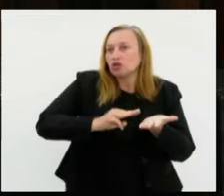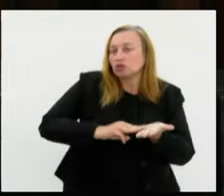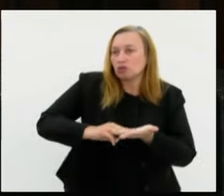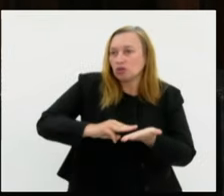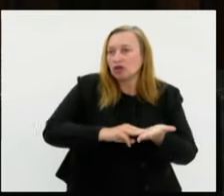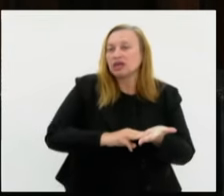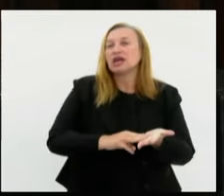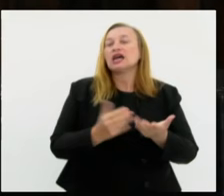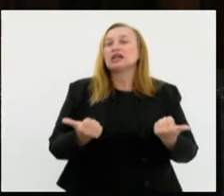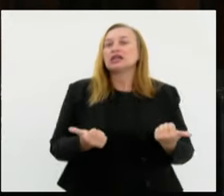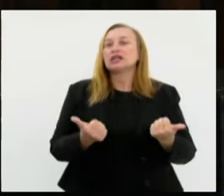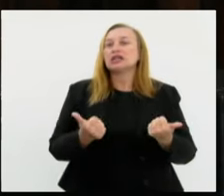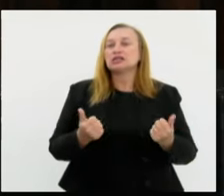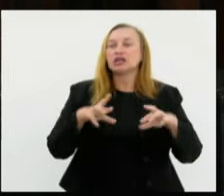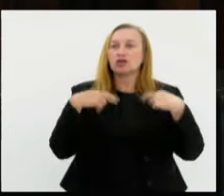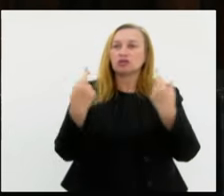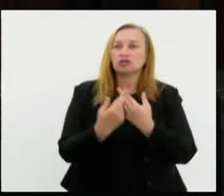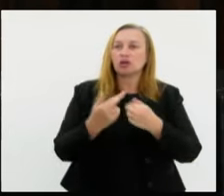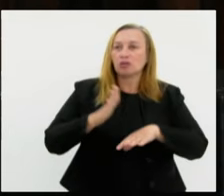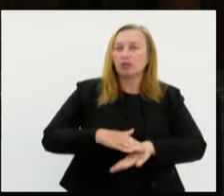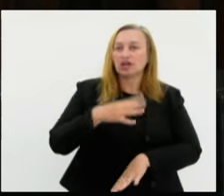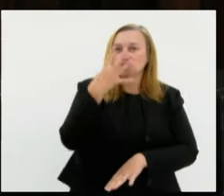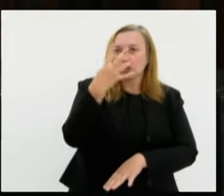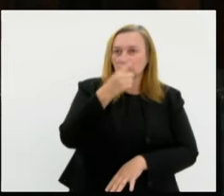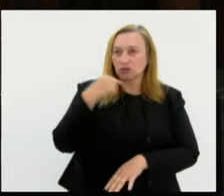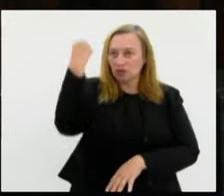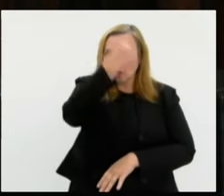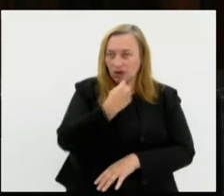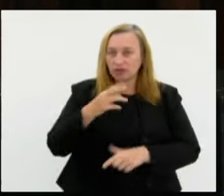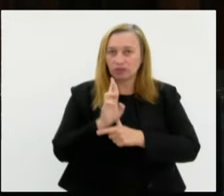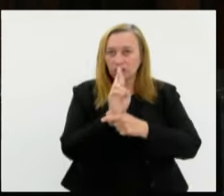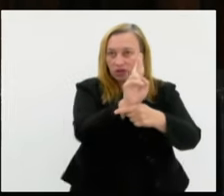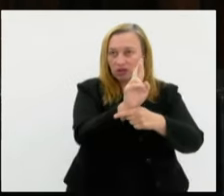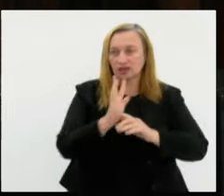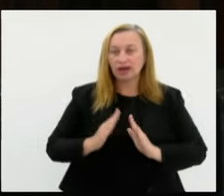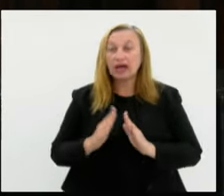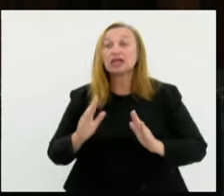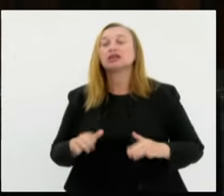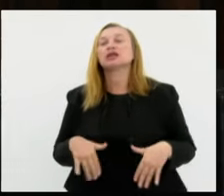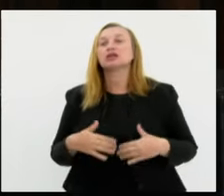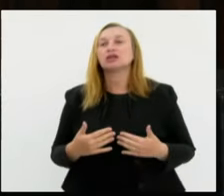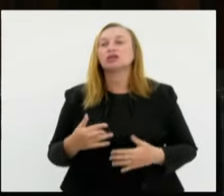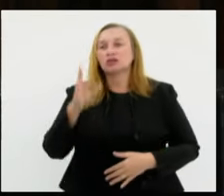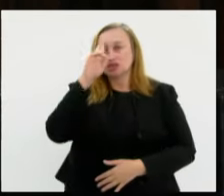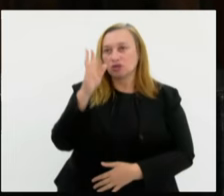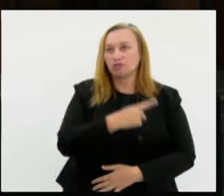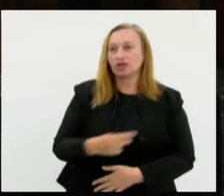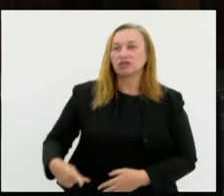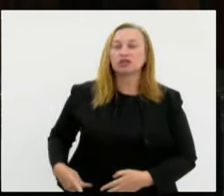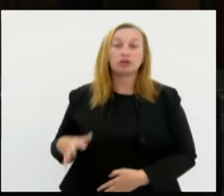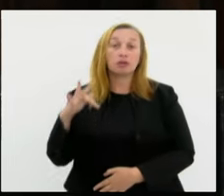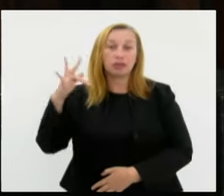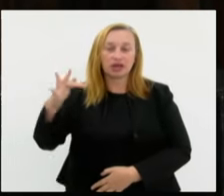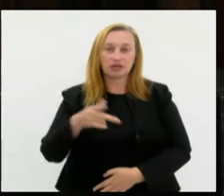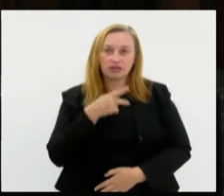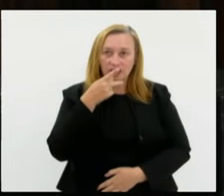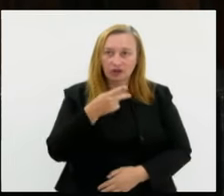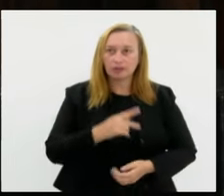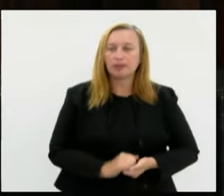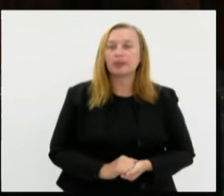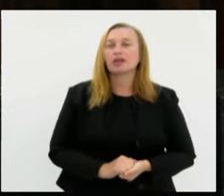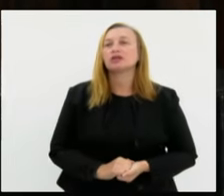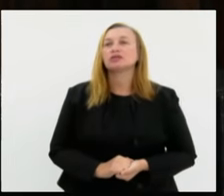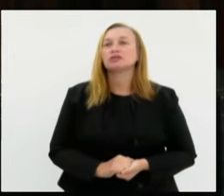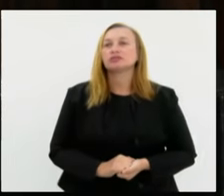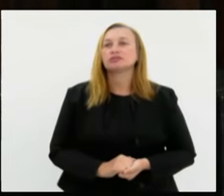de 4 horas com a presença da Procuradoria da Casa. Feito isso, senhor presidente, eu passo brevemente a